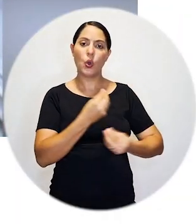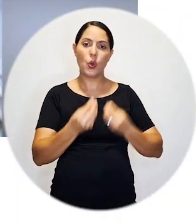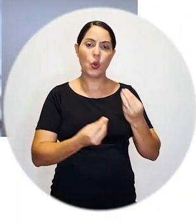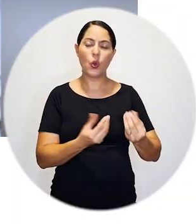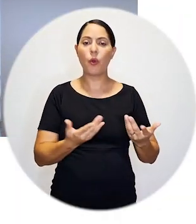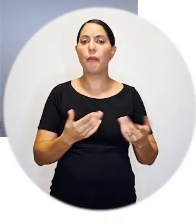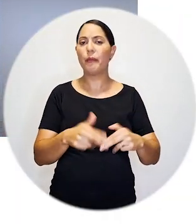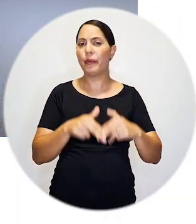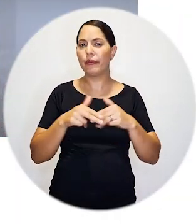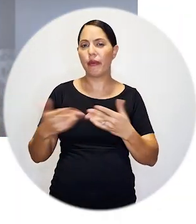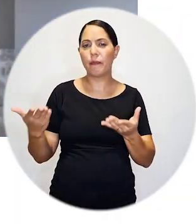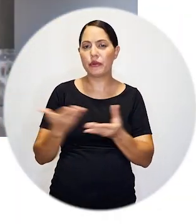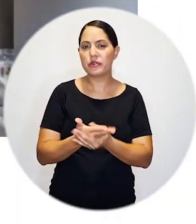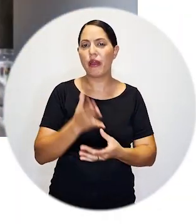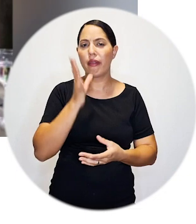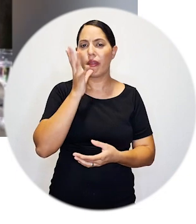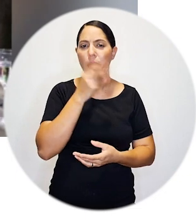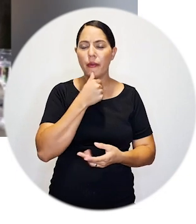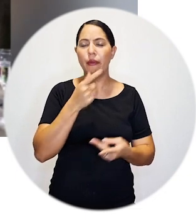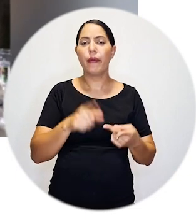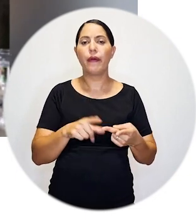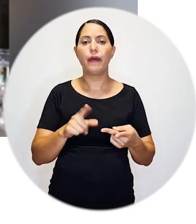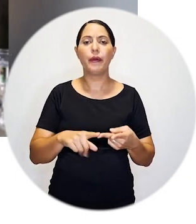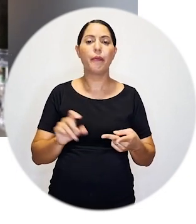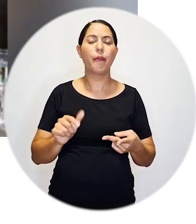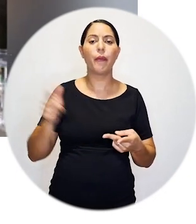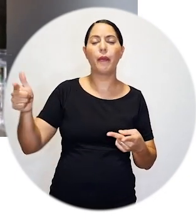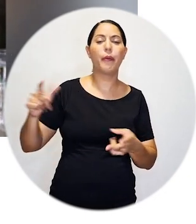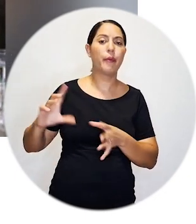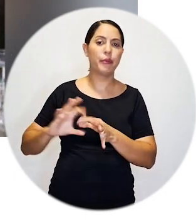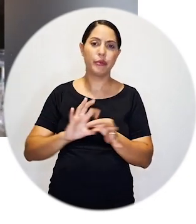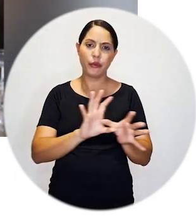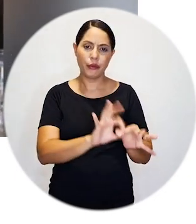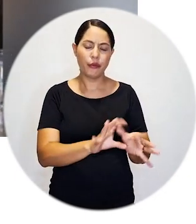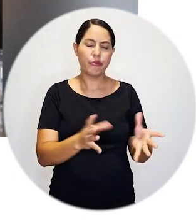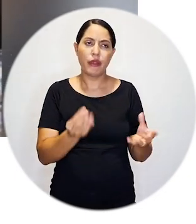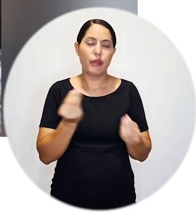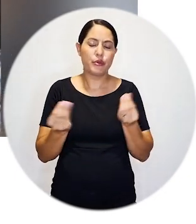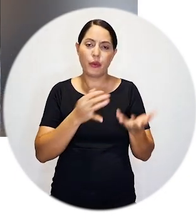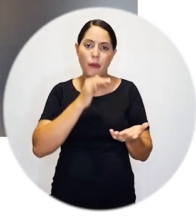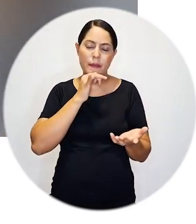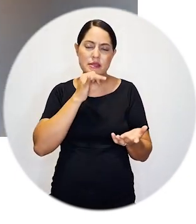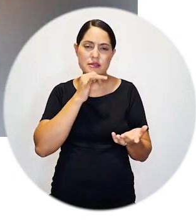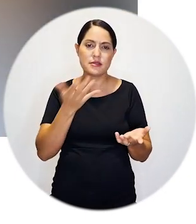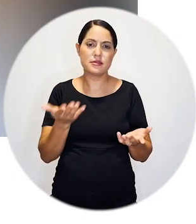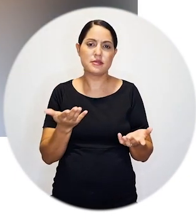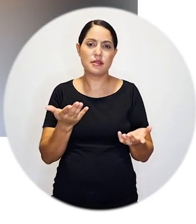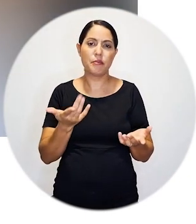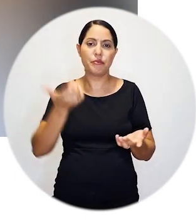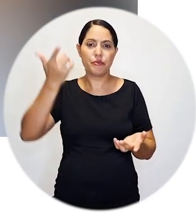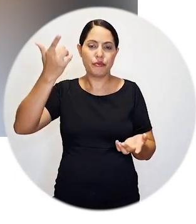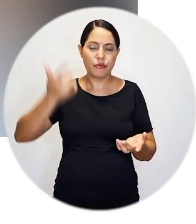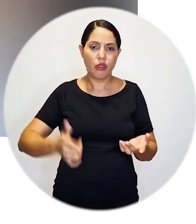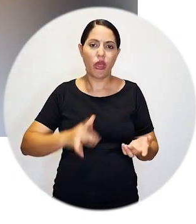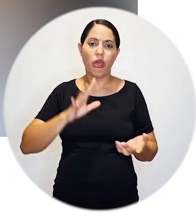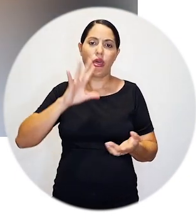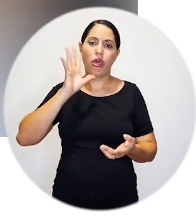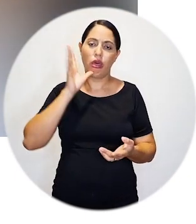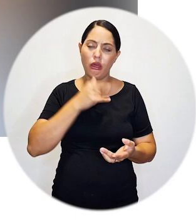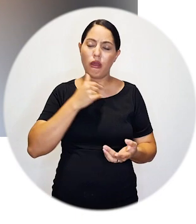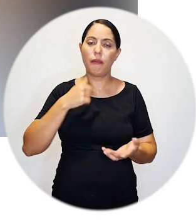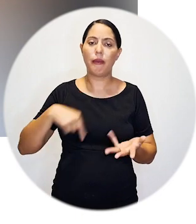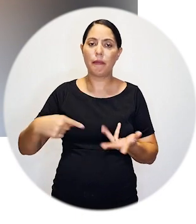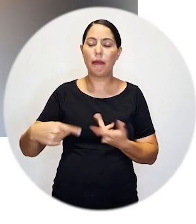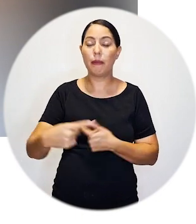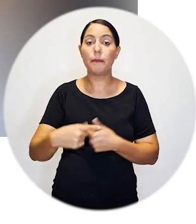procedimental, retardo do processo, o processo está com andamento, vamos dizer, retardado, e